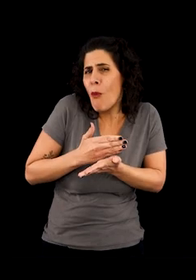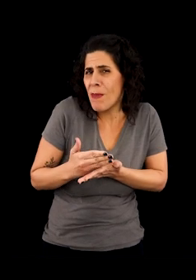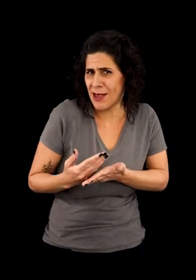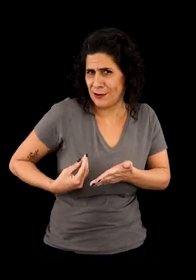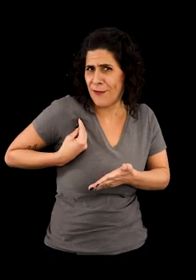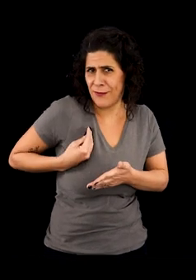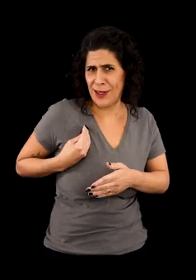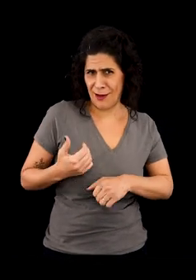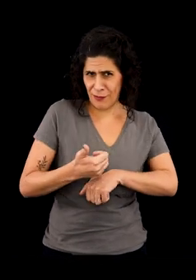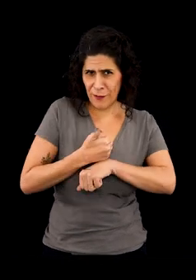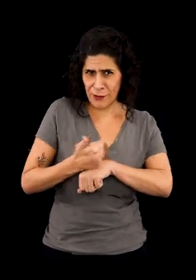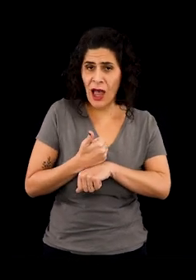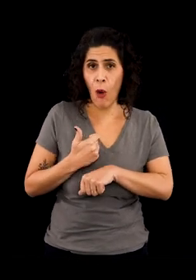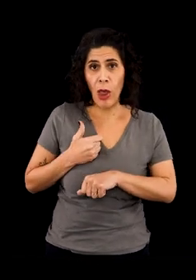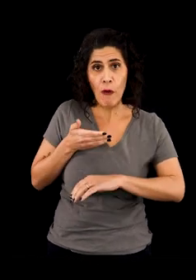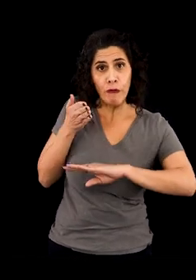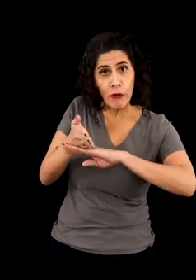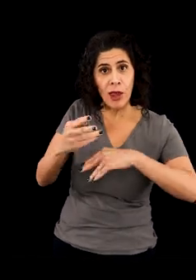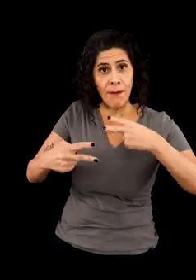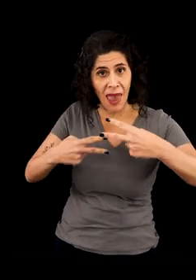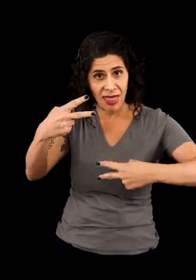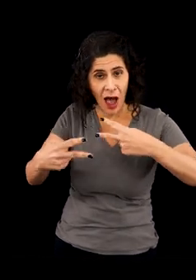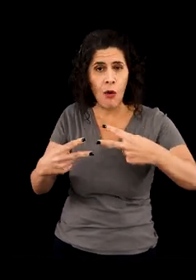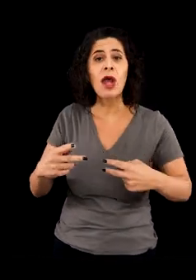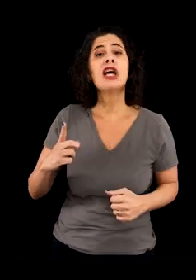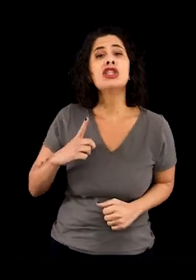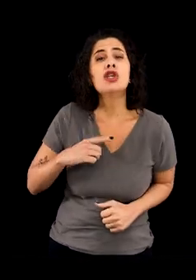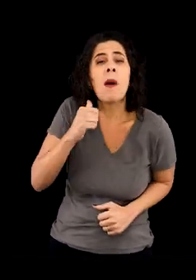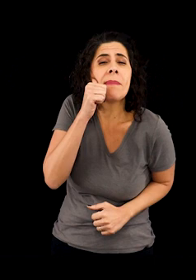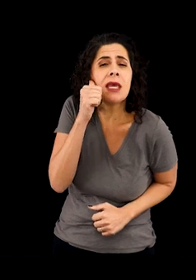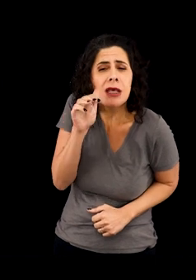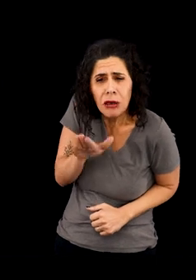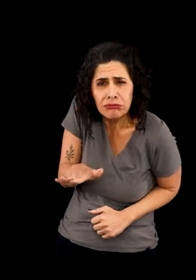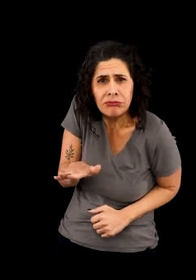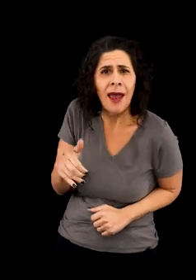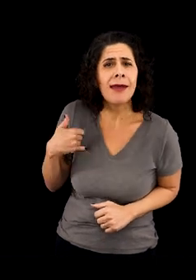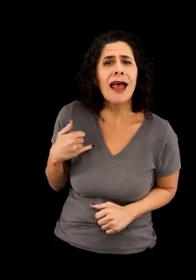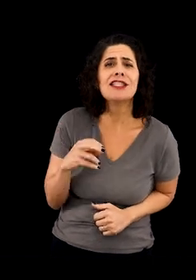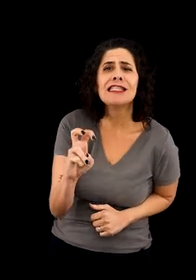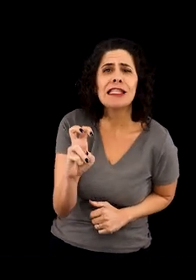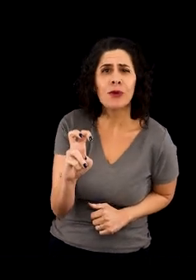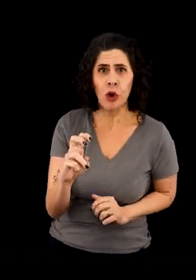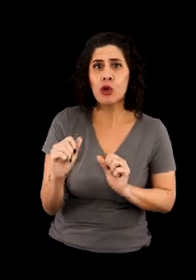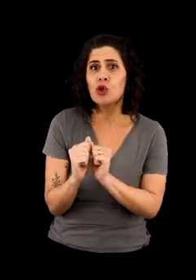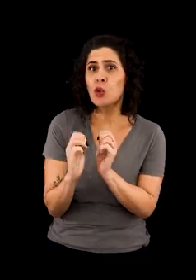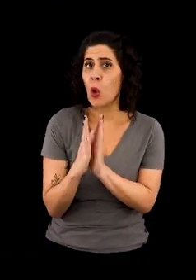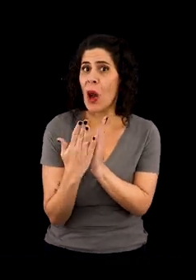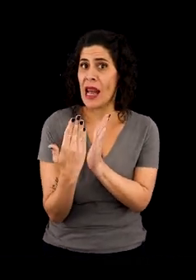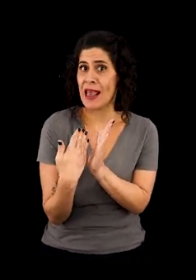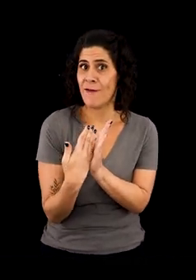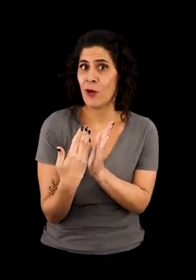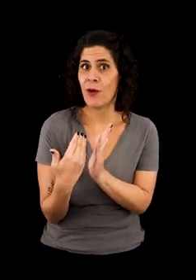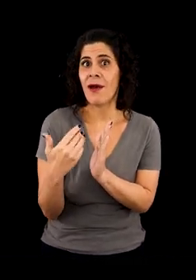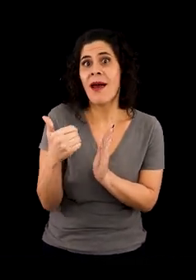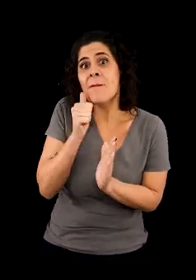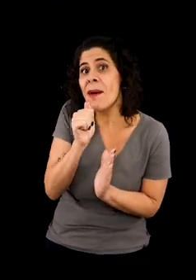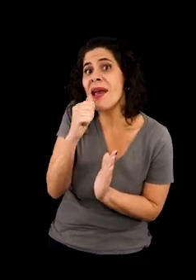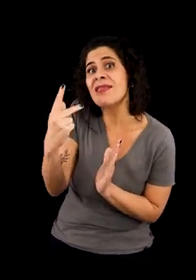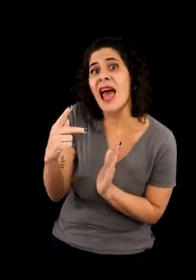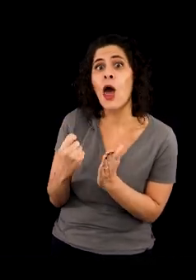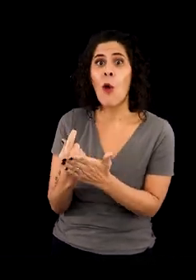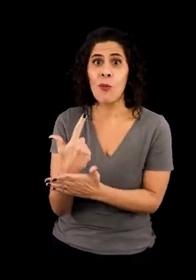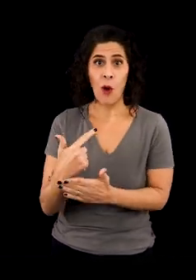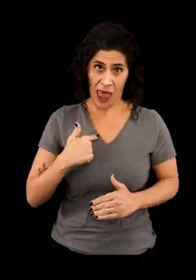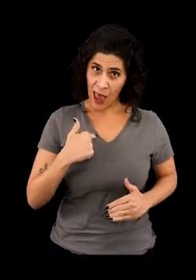No começo da minha carreira, eu estava numa Bienal e passou a menininha, assim, dos 5 anos, carregando um livrinho que a mamãe acabou